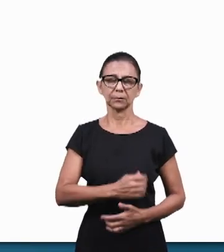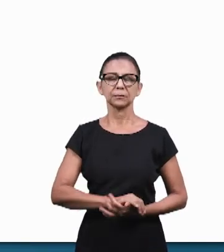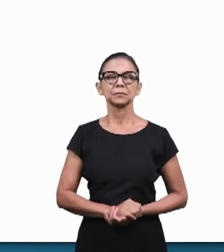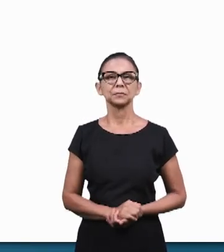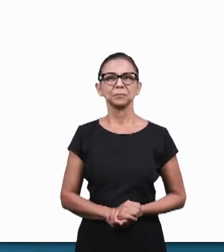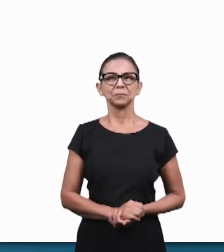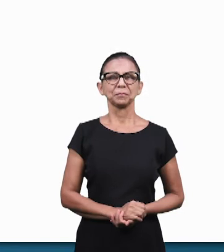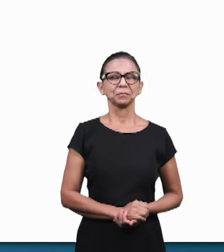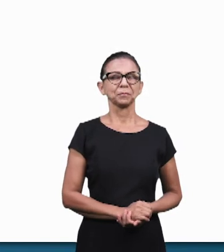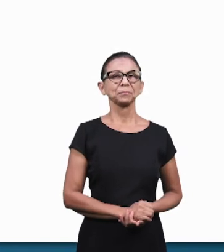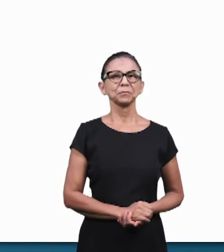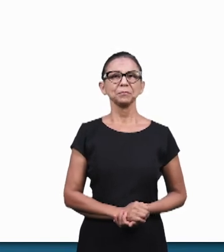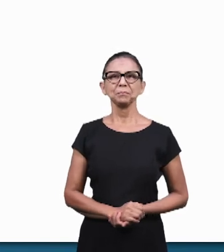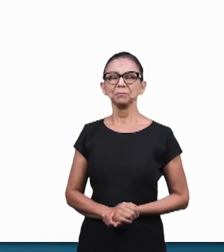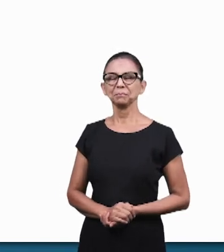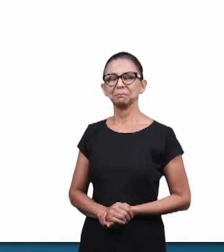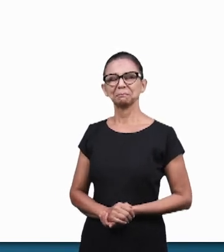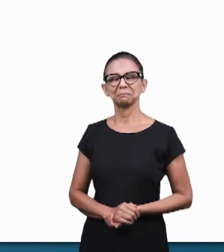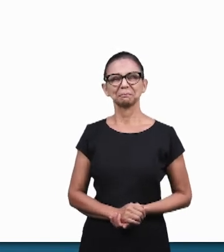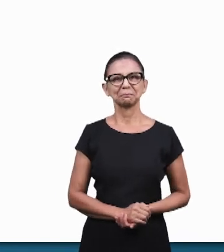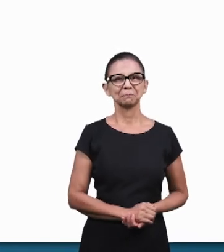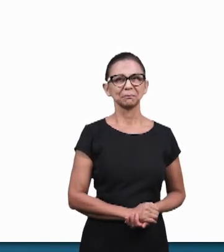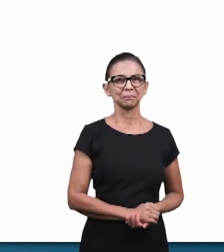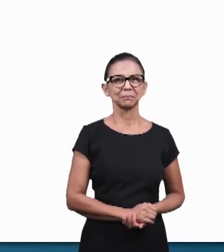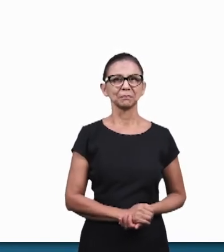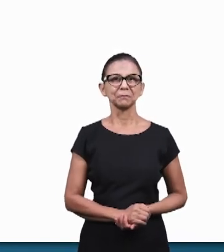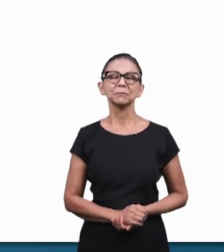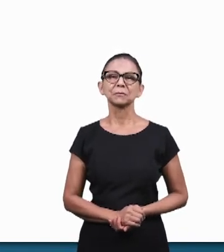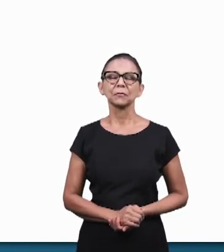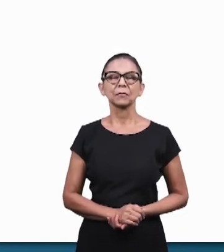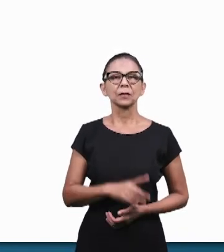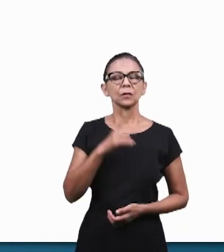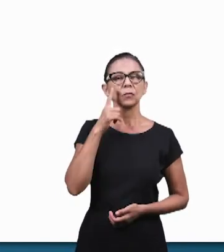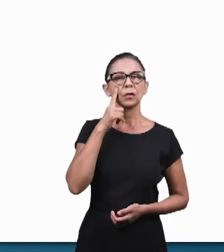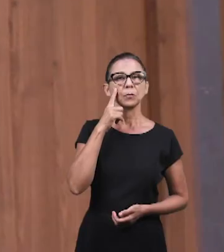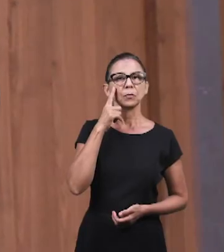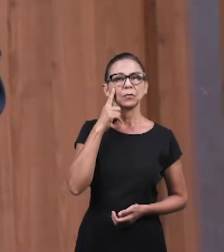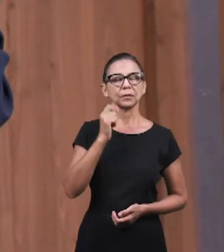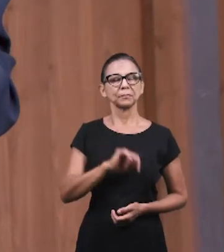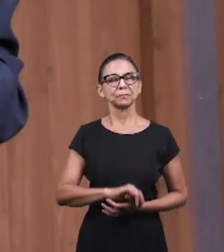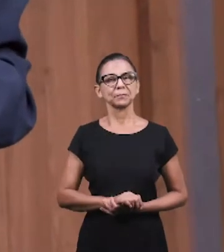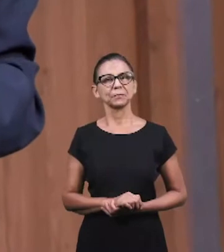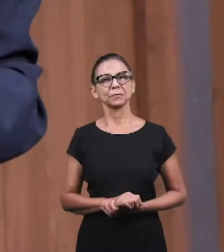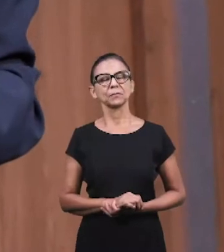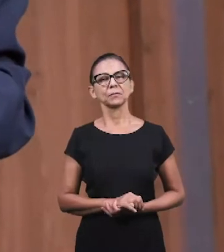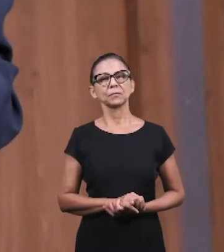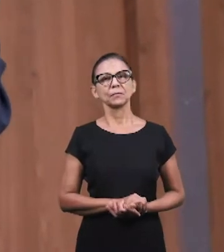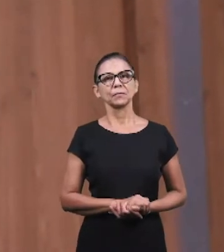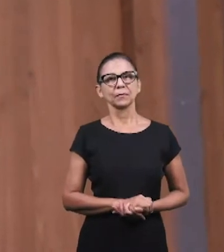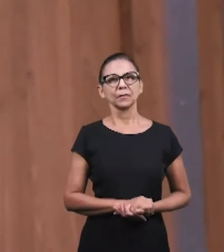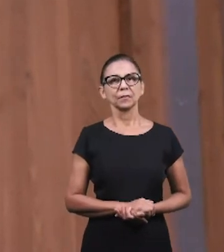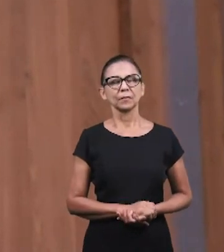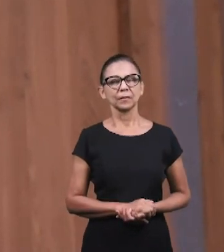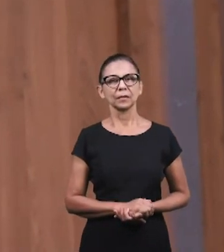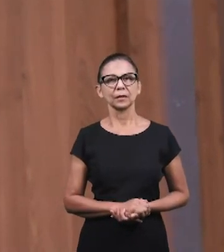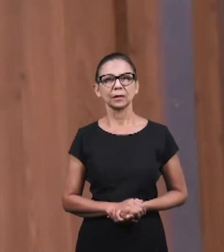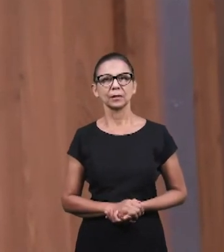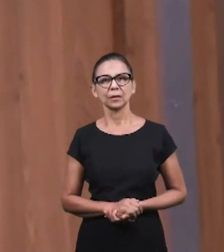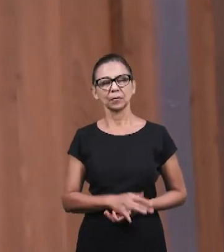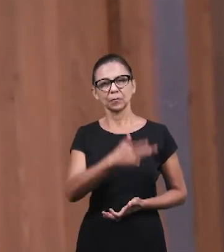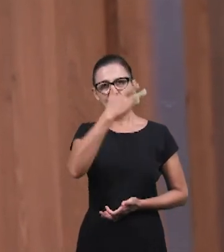primeira pergunta agora, a nossa primeira tarefa. E para esta primeira tarefa, nós vamos ter aqui uma participação